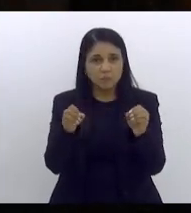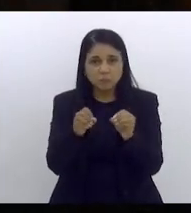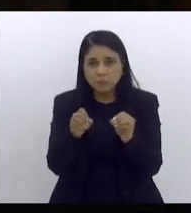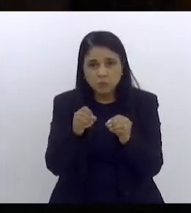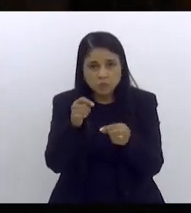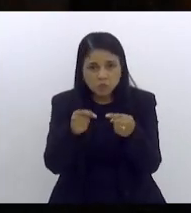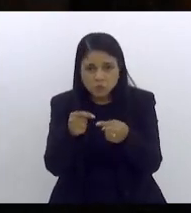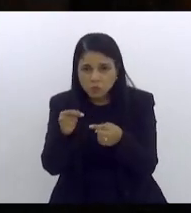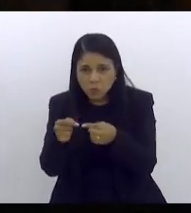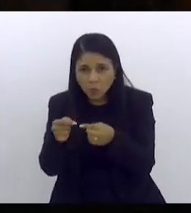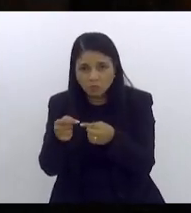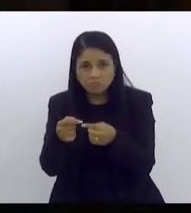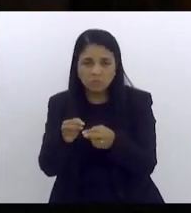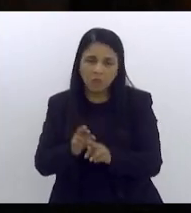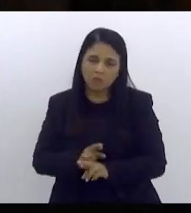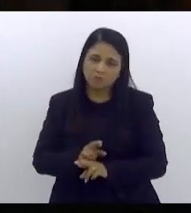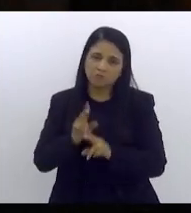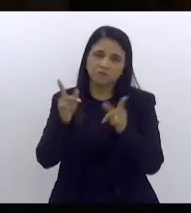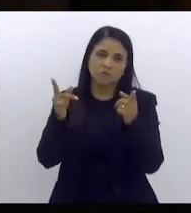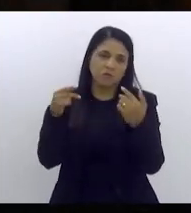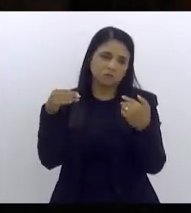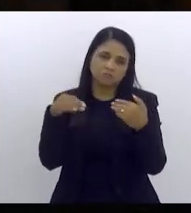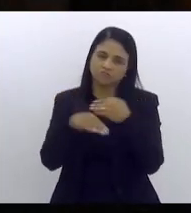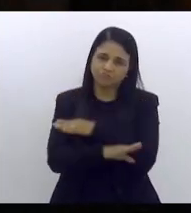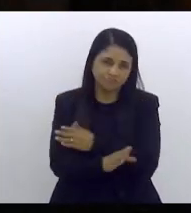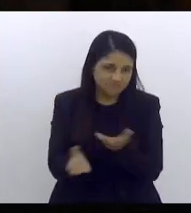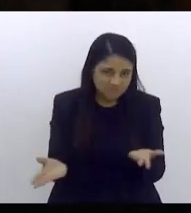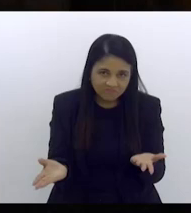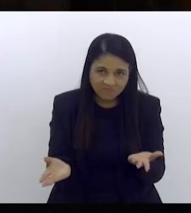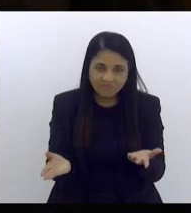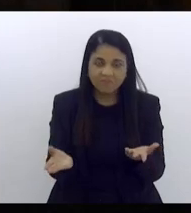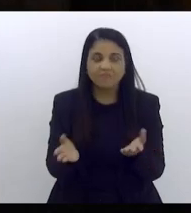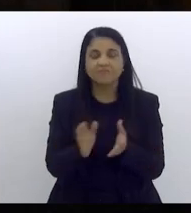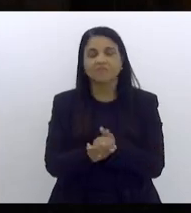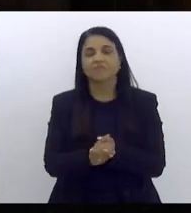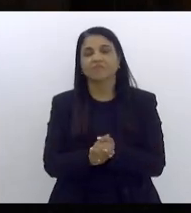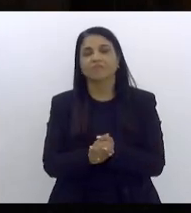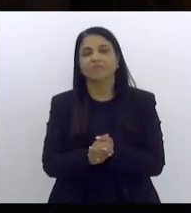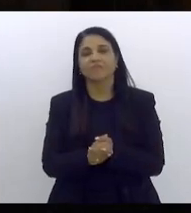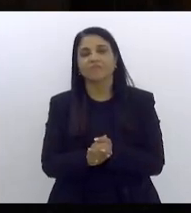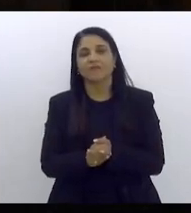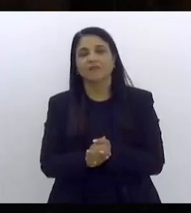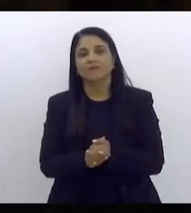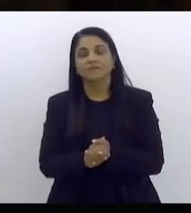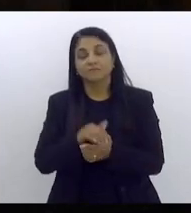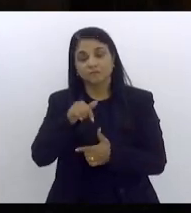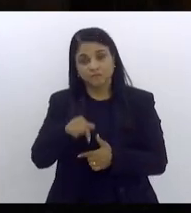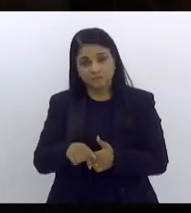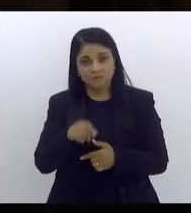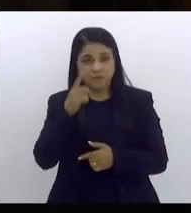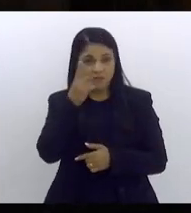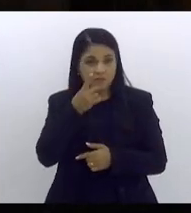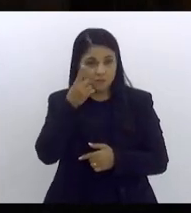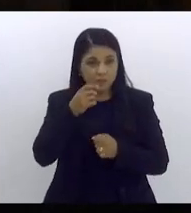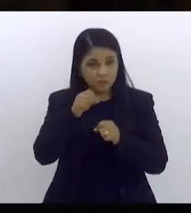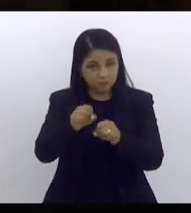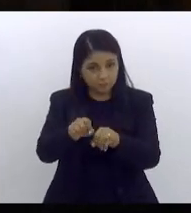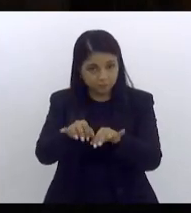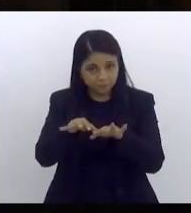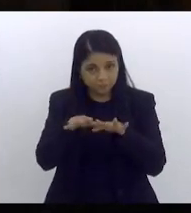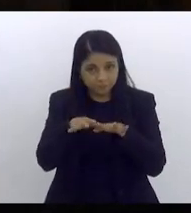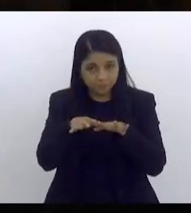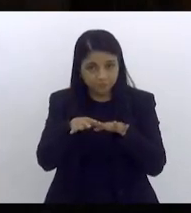outro nome, não é parlamento. Os deputados aqui no parlamento ou são